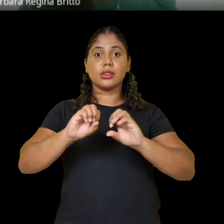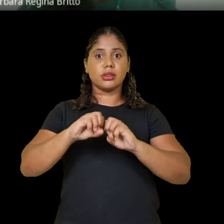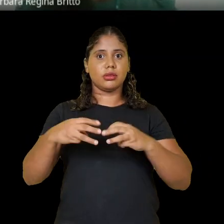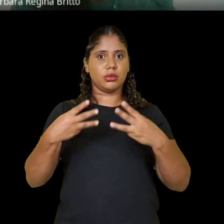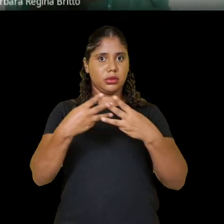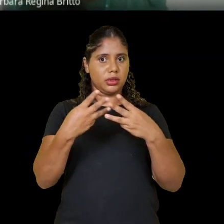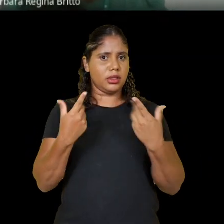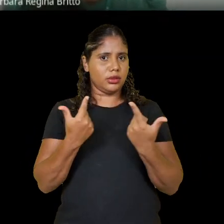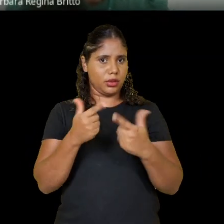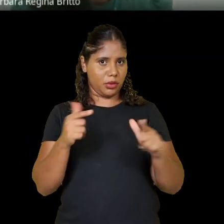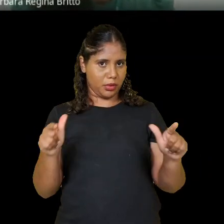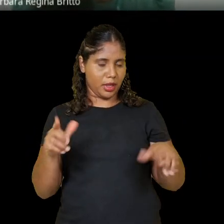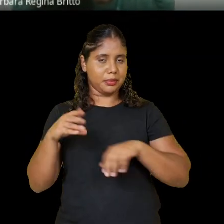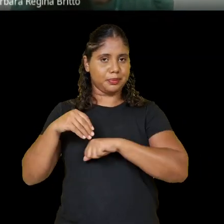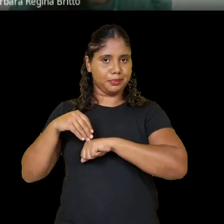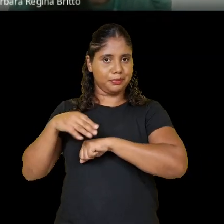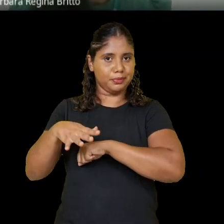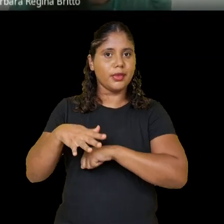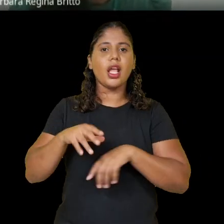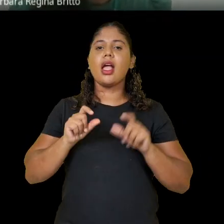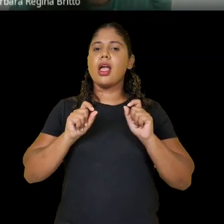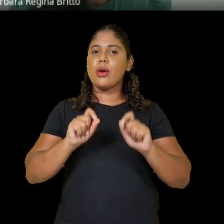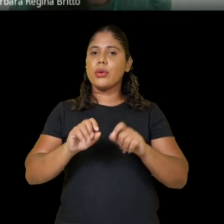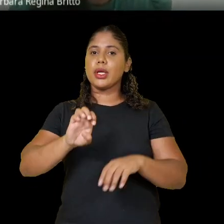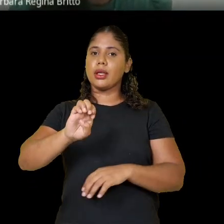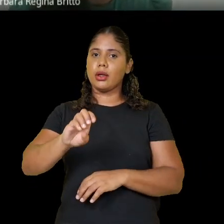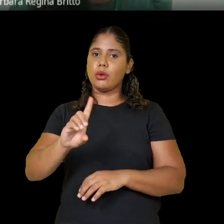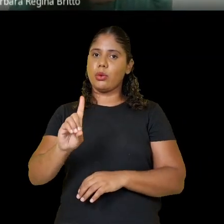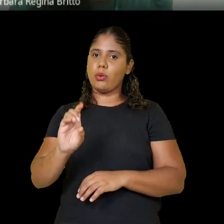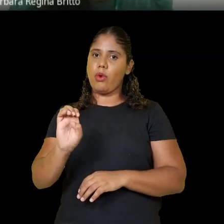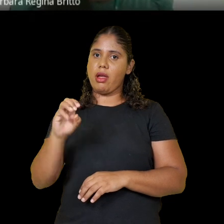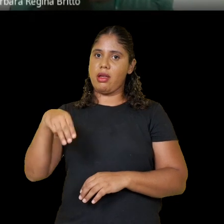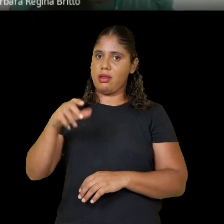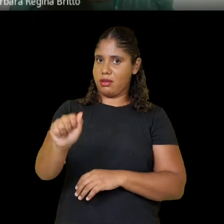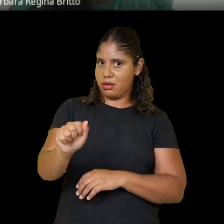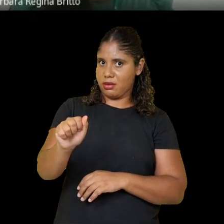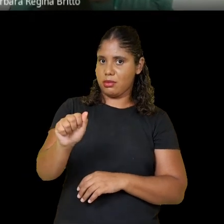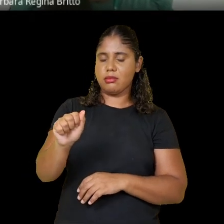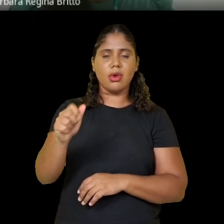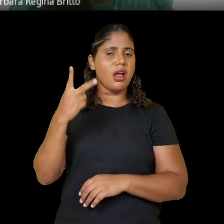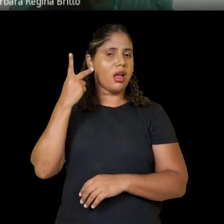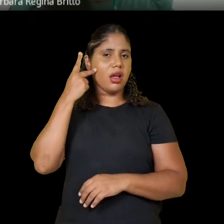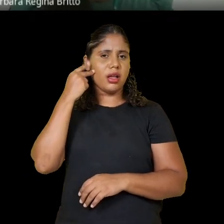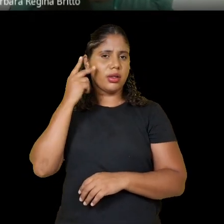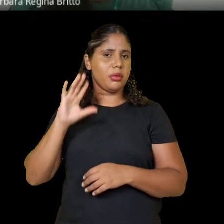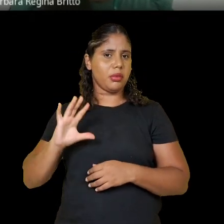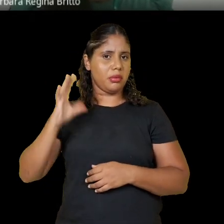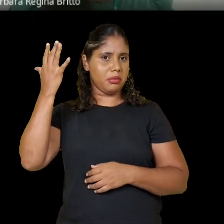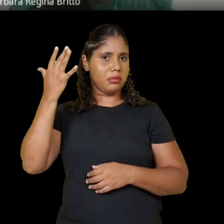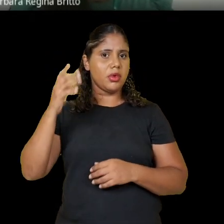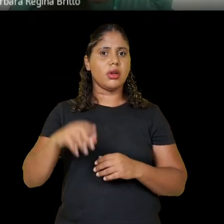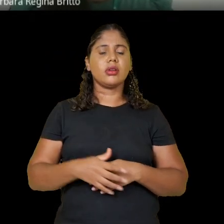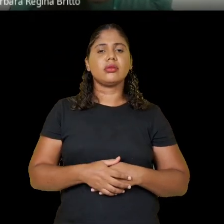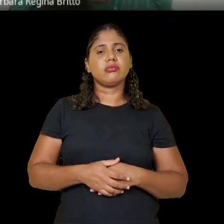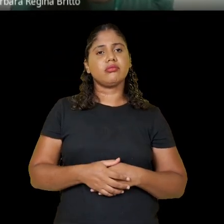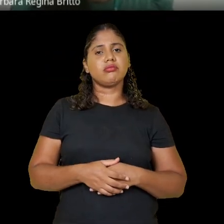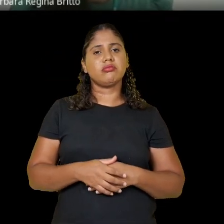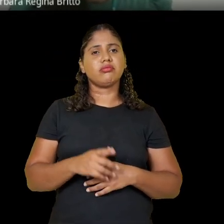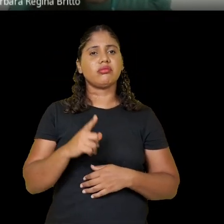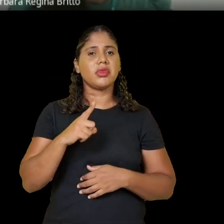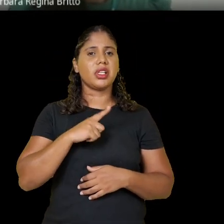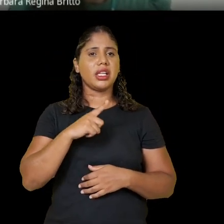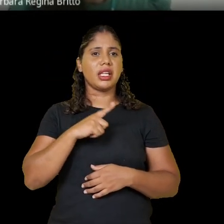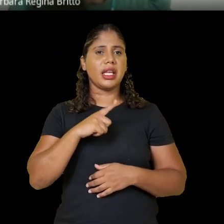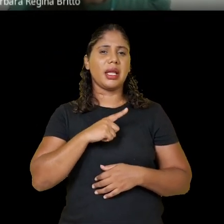eu vou pontuar, que é sobre o edema, que é muito comum. O edema, ele apresenta geralmente